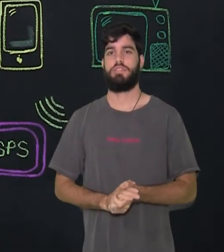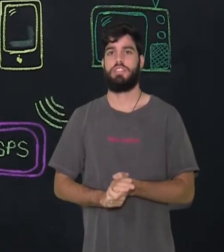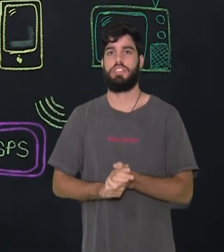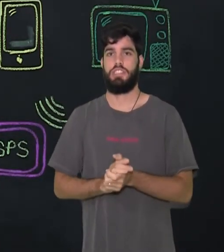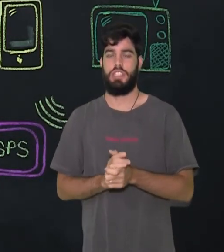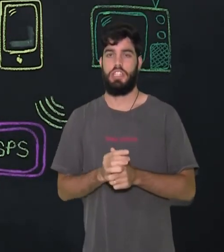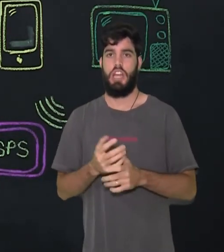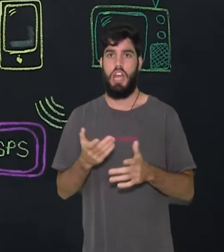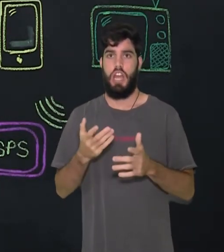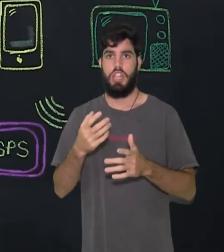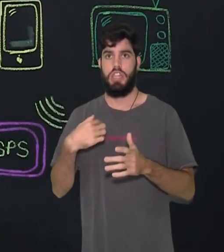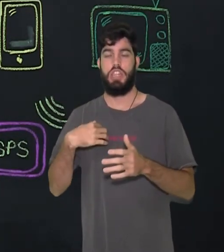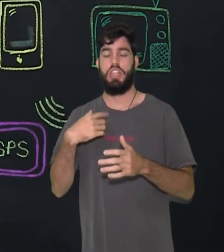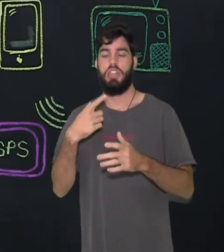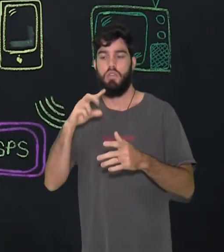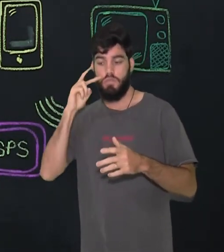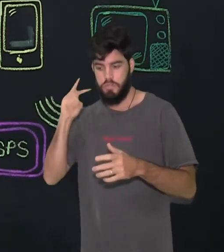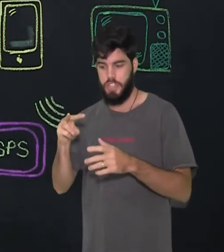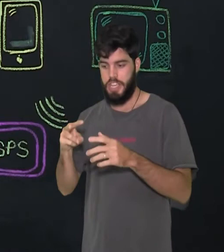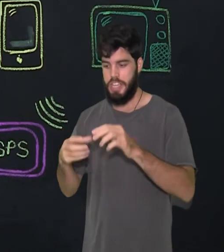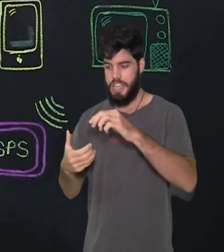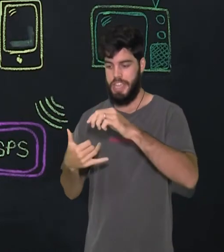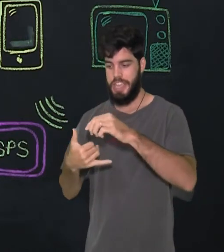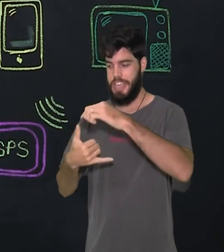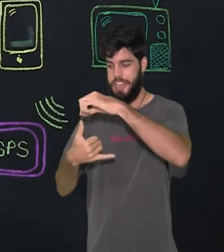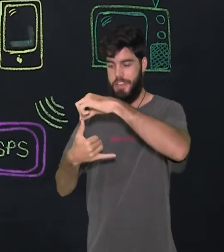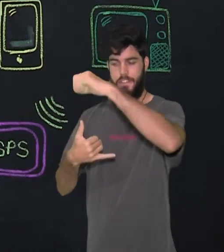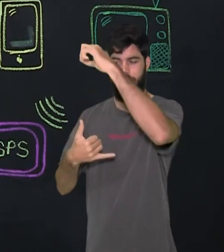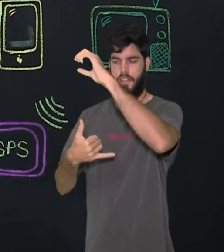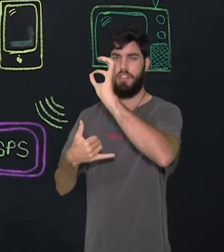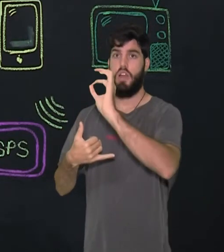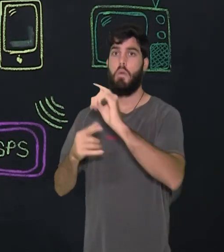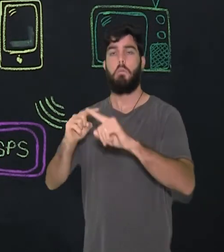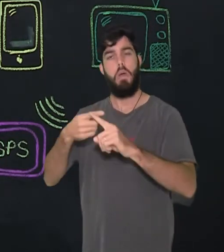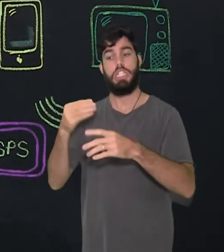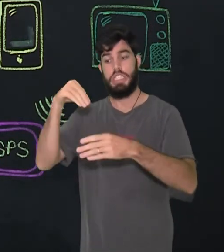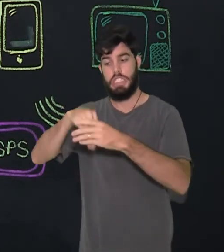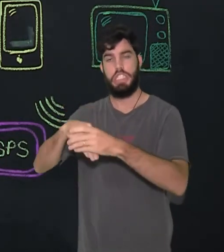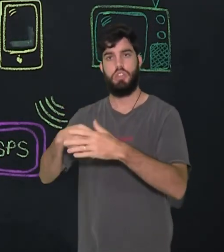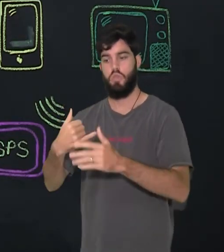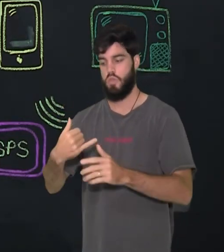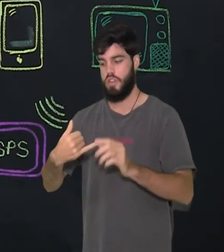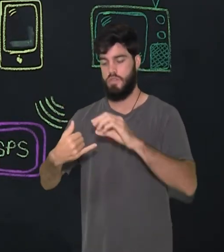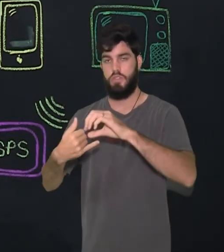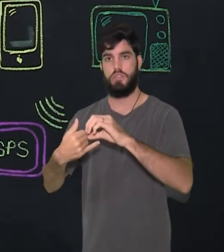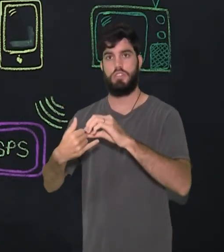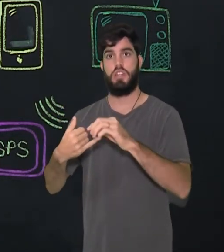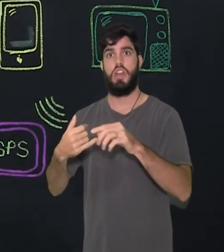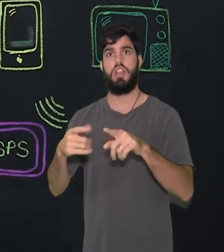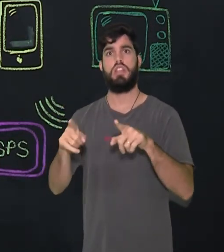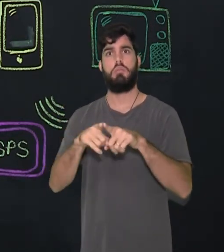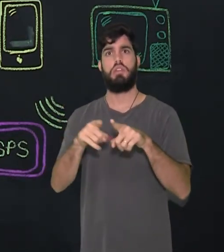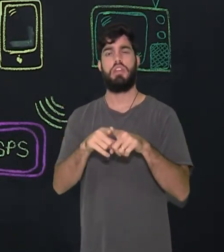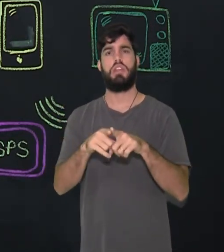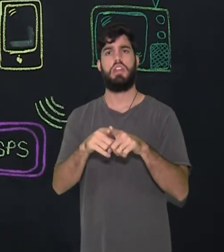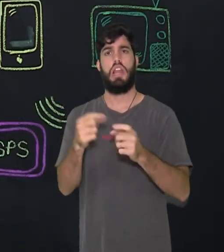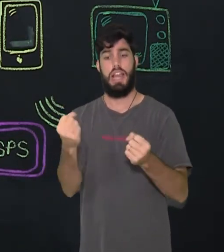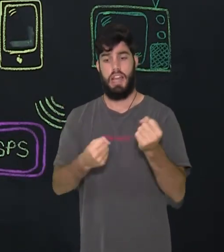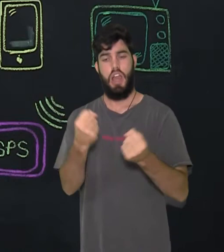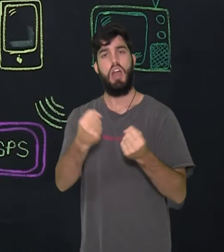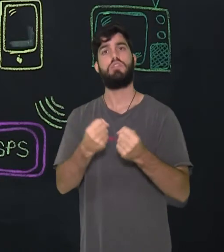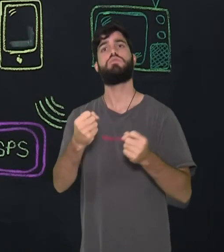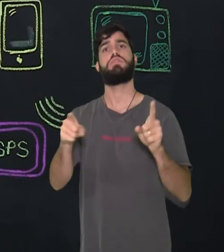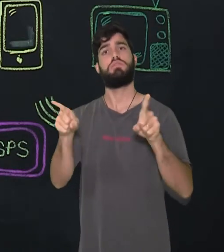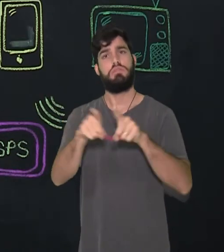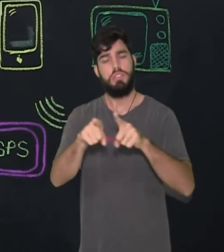não vê essa antena do jeito que a gente tem a ideia do que ela funciona, né? E mesmo os carros antigamente tinham